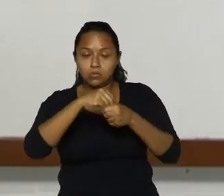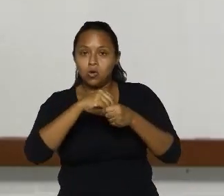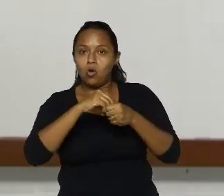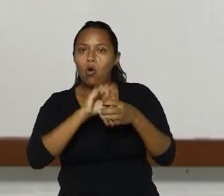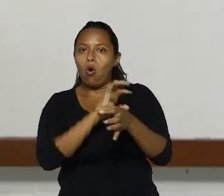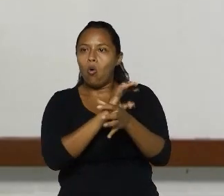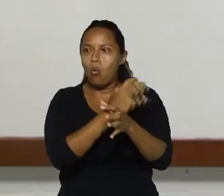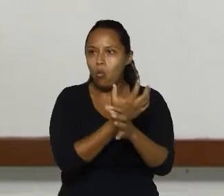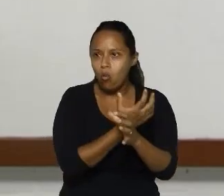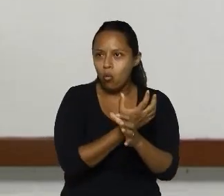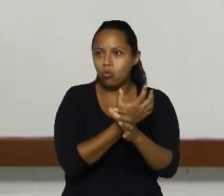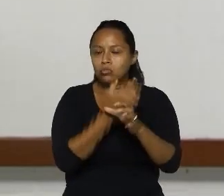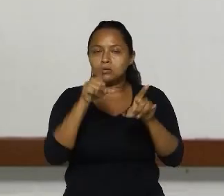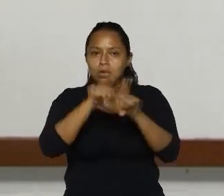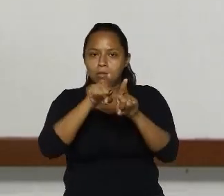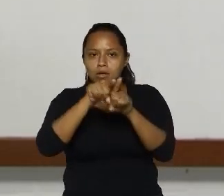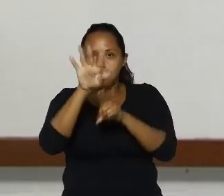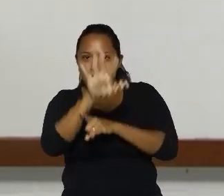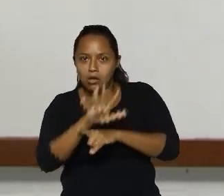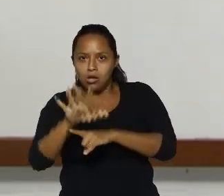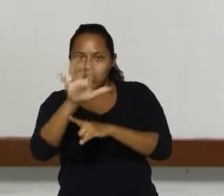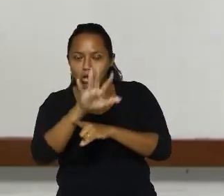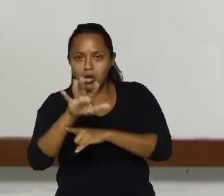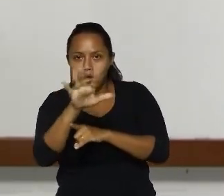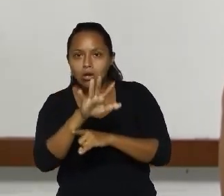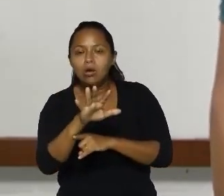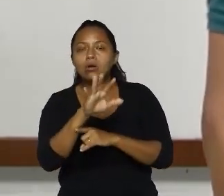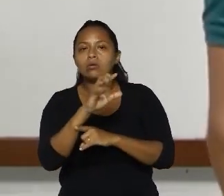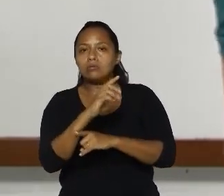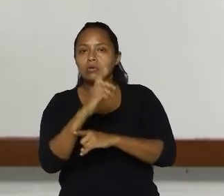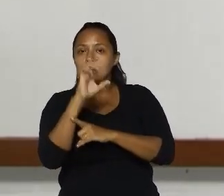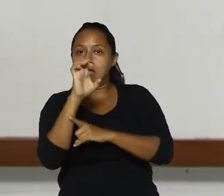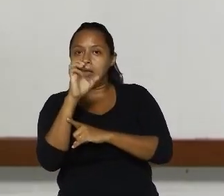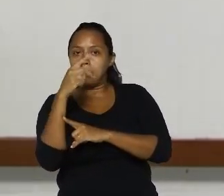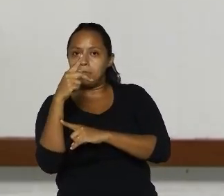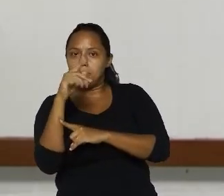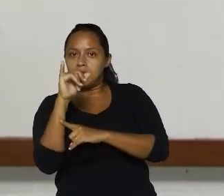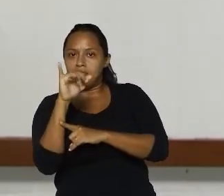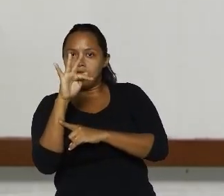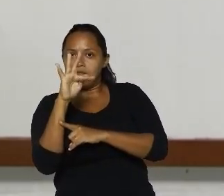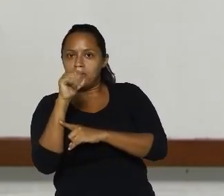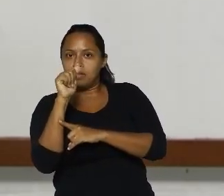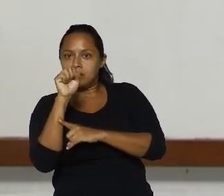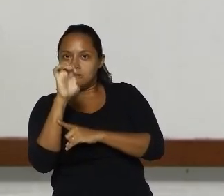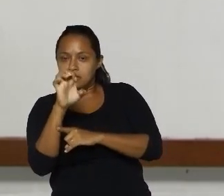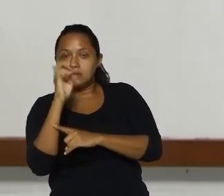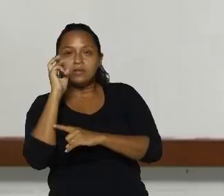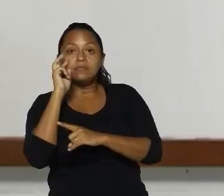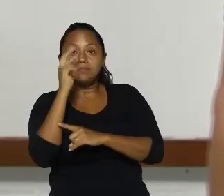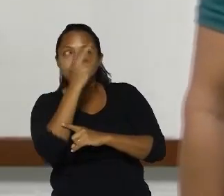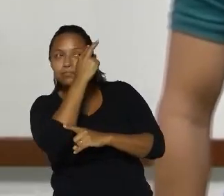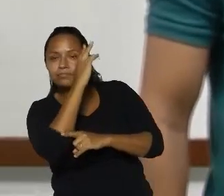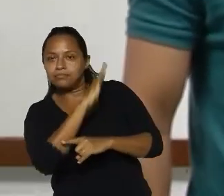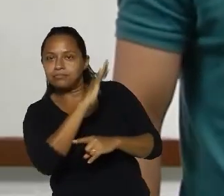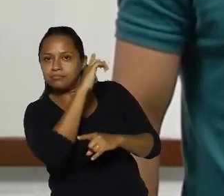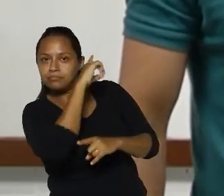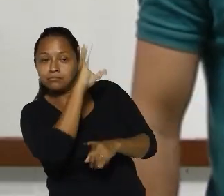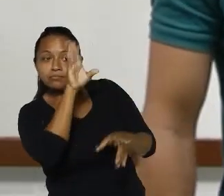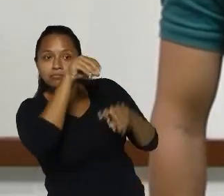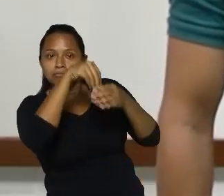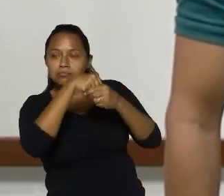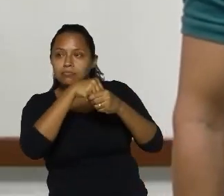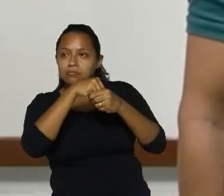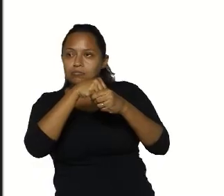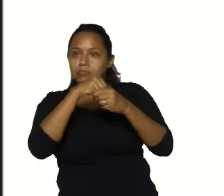na extremidade dos ossos, região que nós chamamos de epífise. Dentro desses ossos, nós temos a famosa